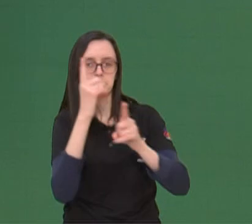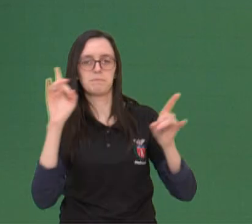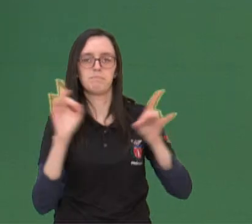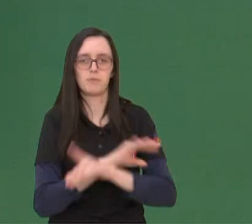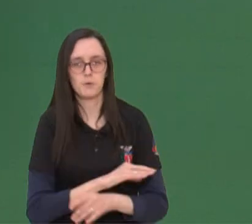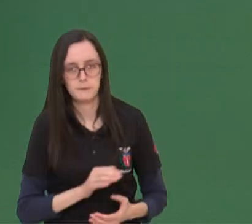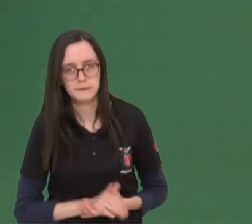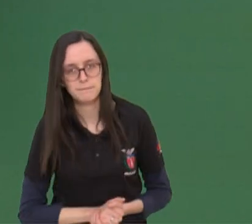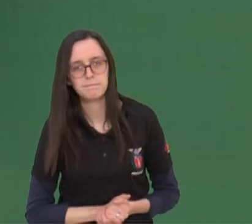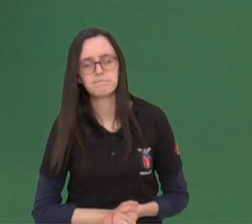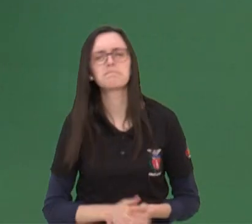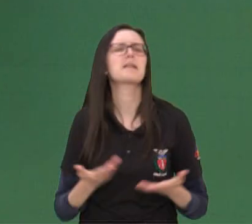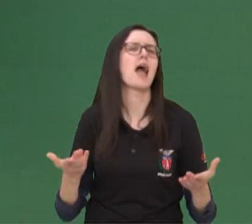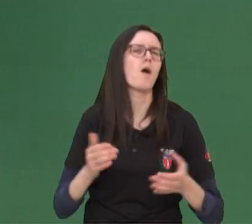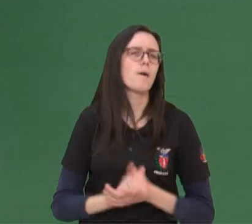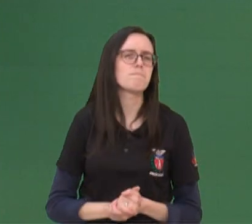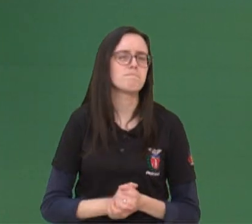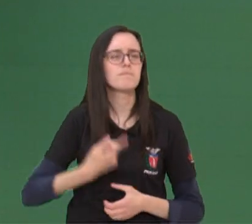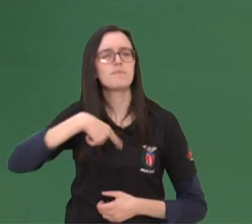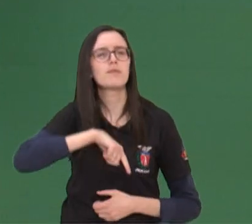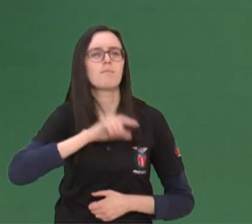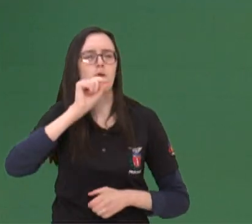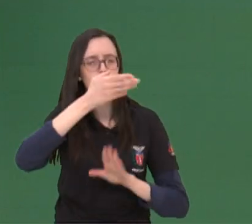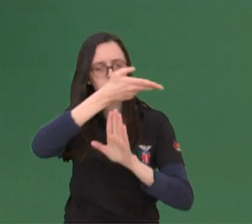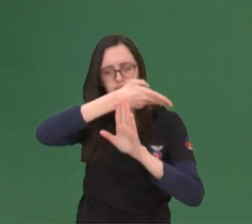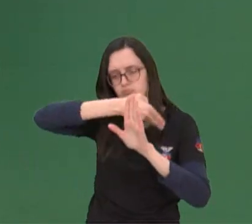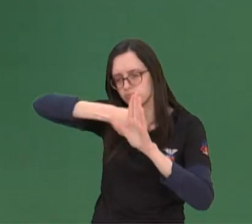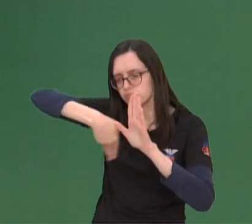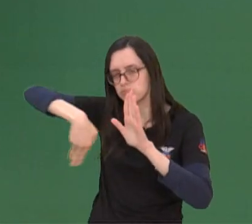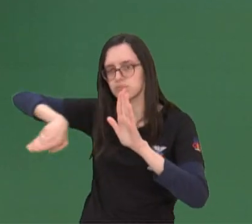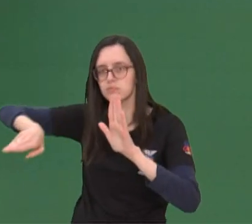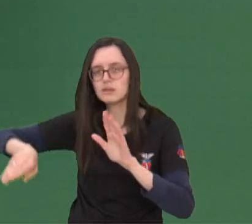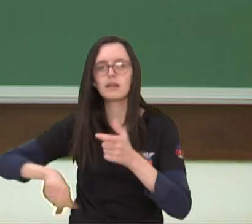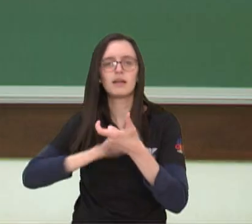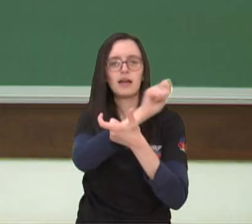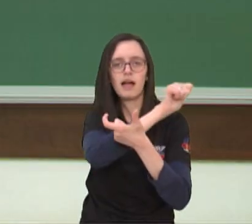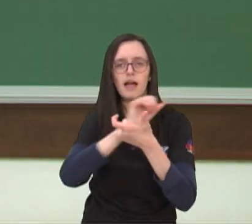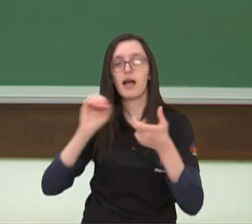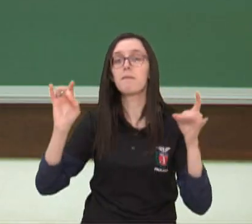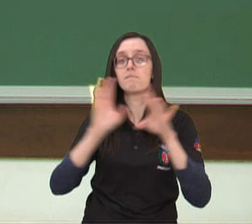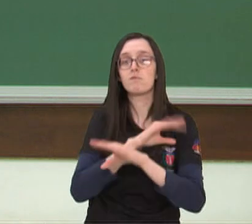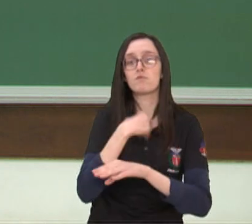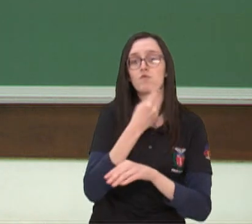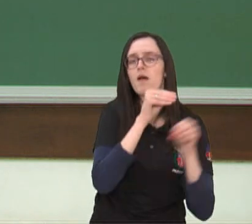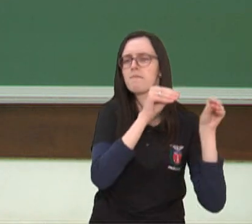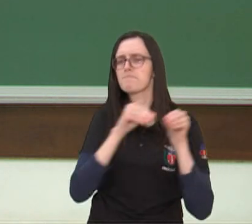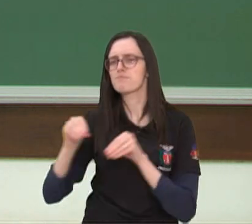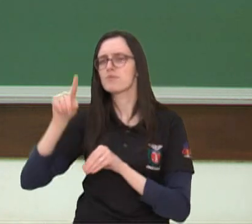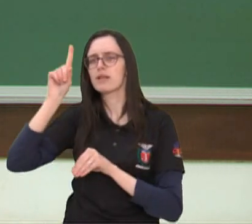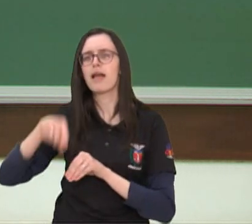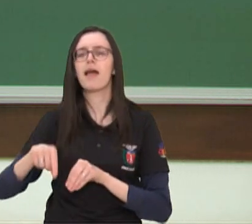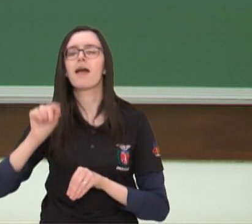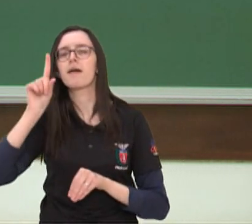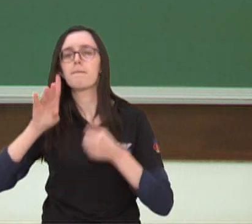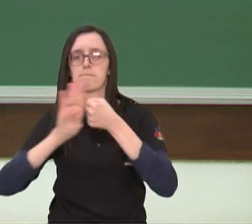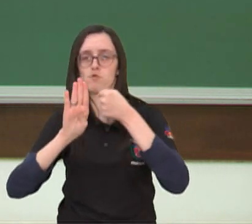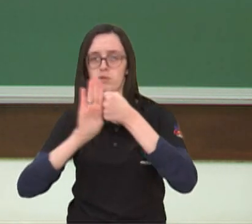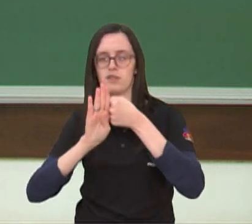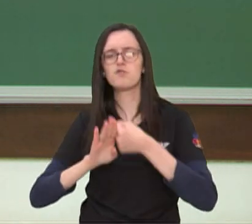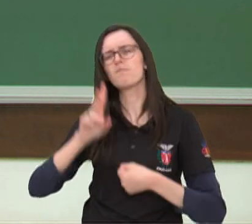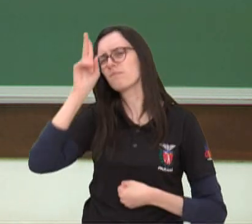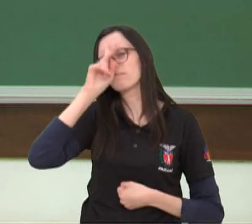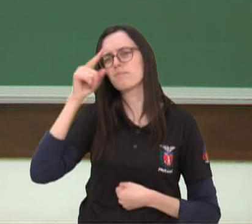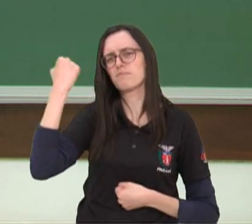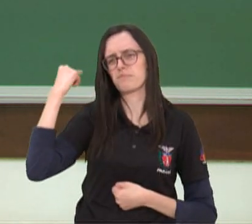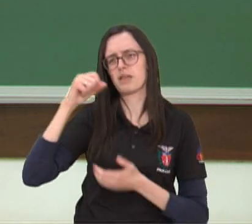encontrada. E agora, vamos sair um pouquinho dos artigos e nós vamos para os substantivos. Lembra que no exercício